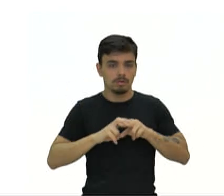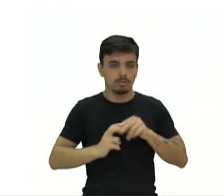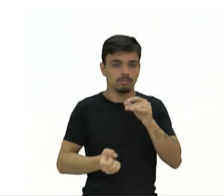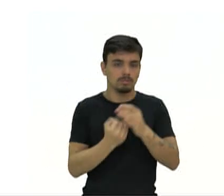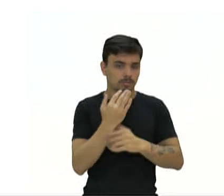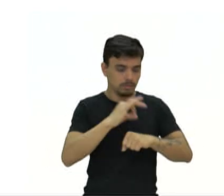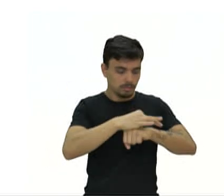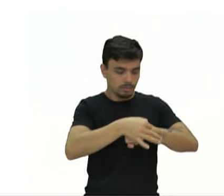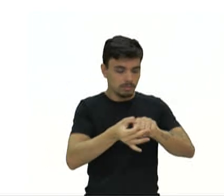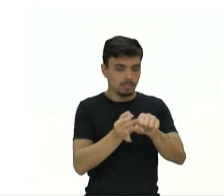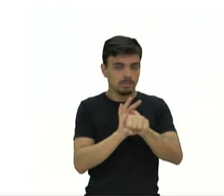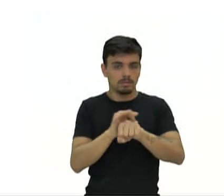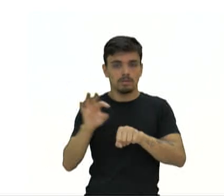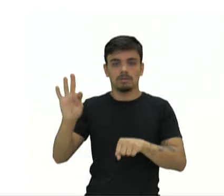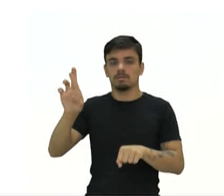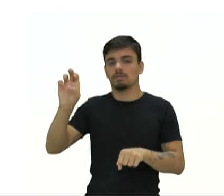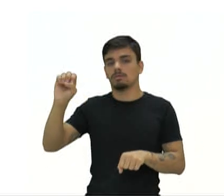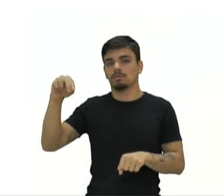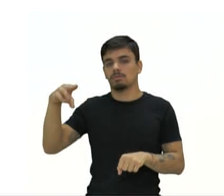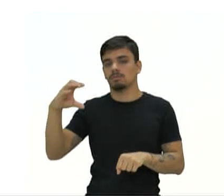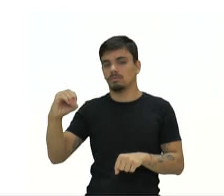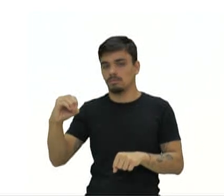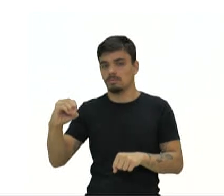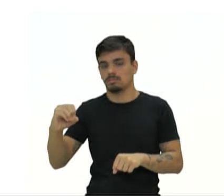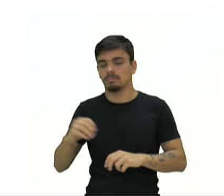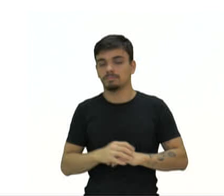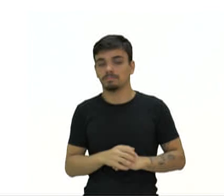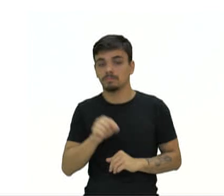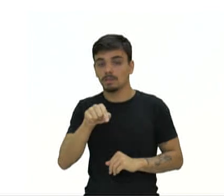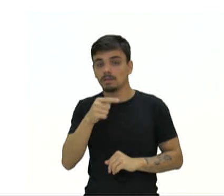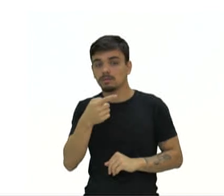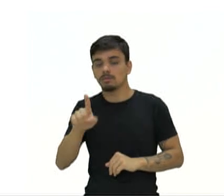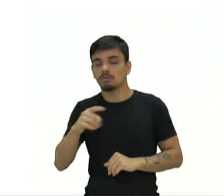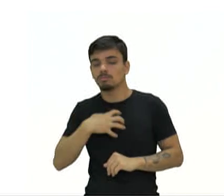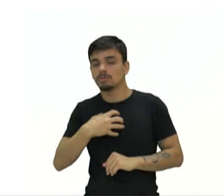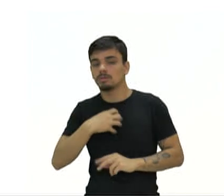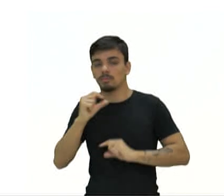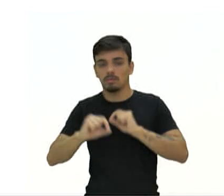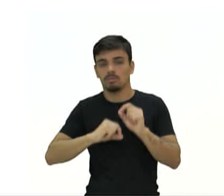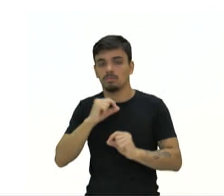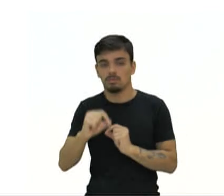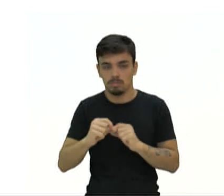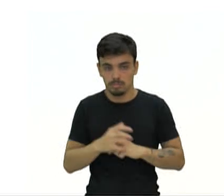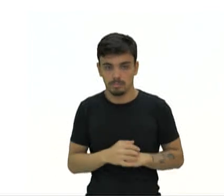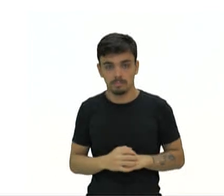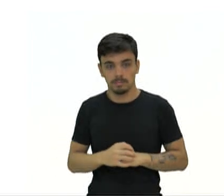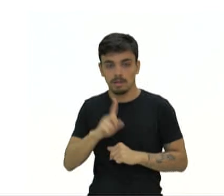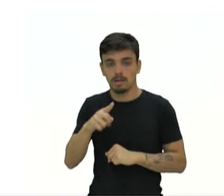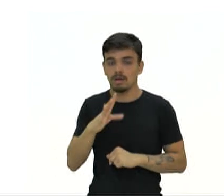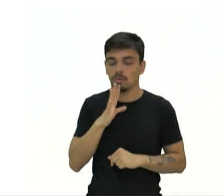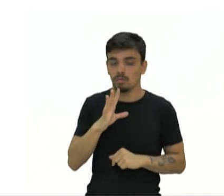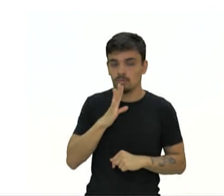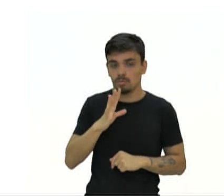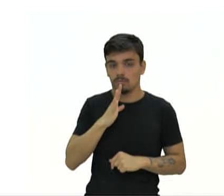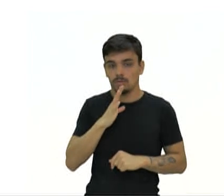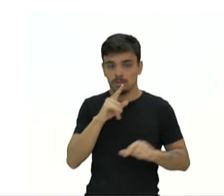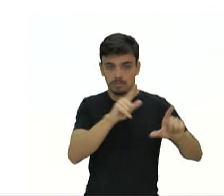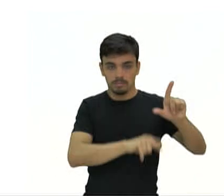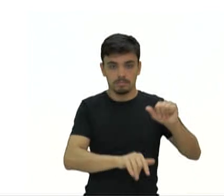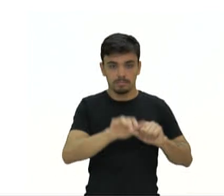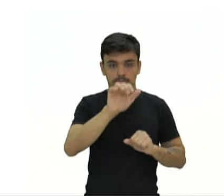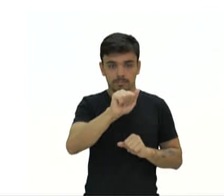células-tronco, para o tratamento de algumas enfermidades. Esse último tipo, né, de clonagem é conhecido por, letra